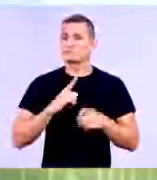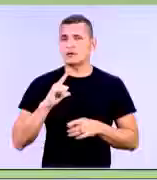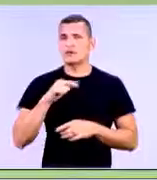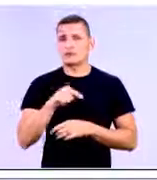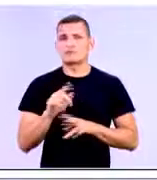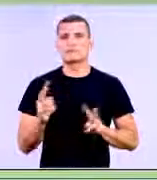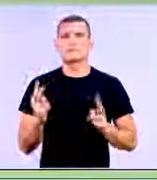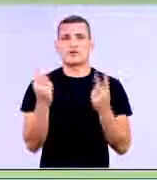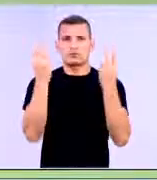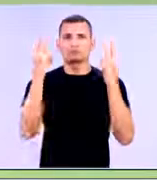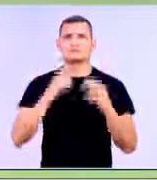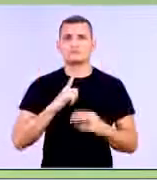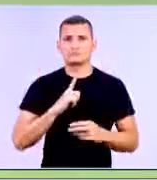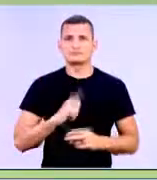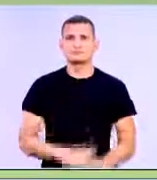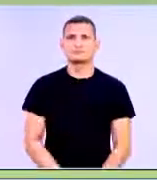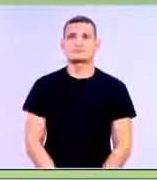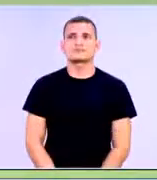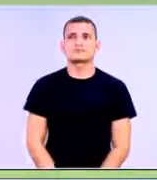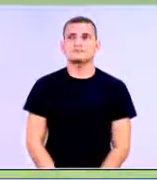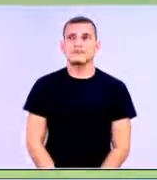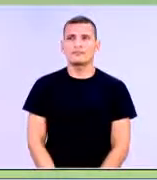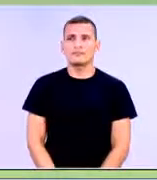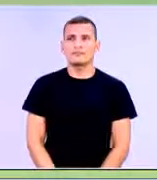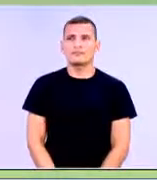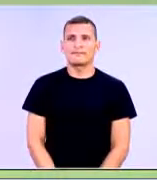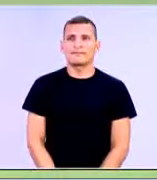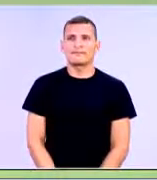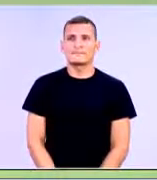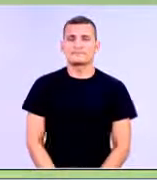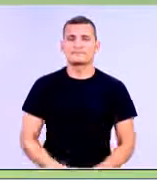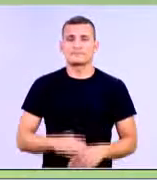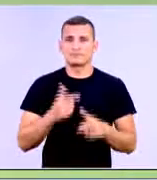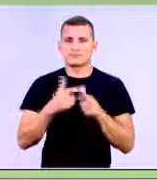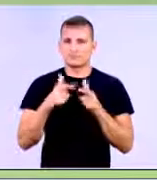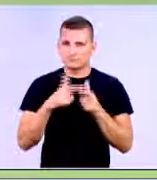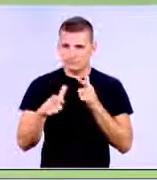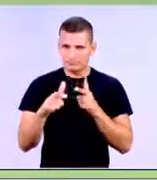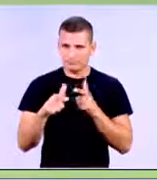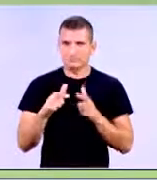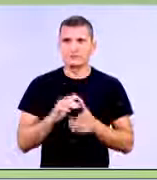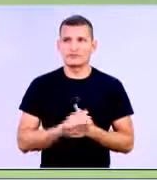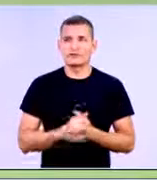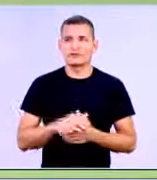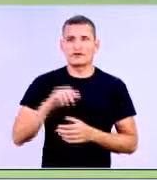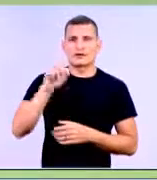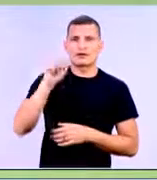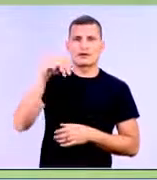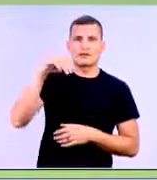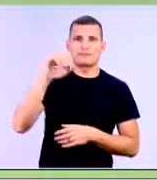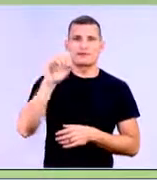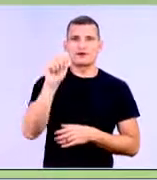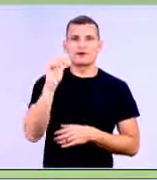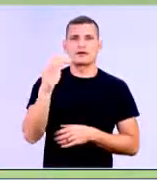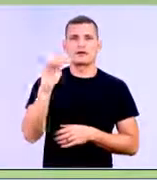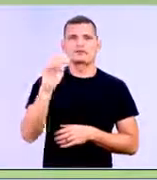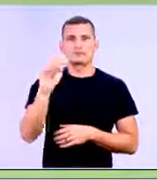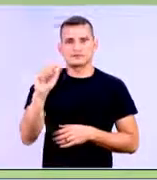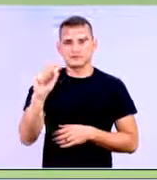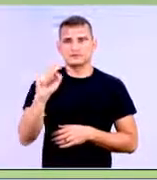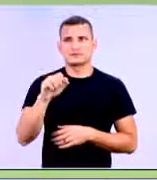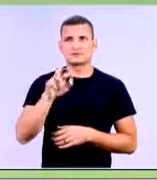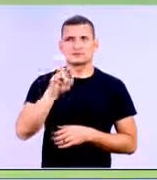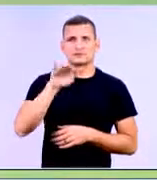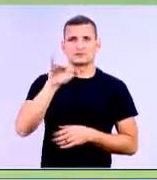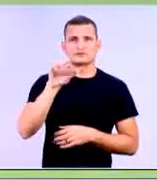ok? Com relação aos problemas, nós vamos trabalhar aqui as ameaças, os